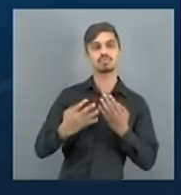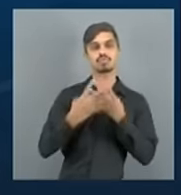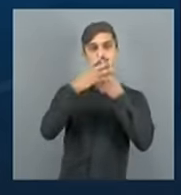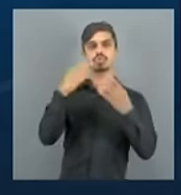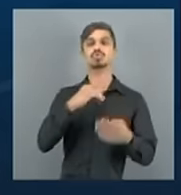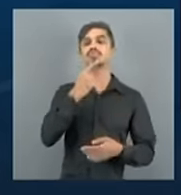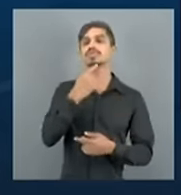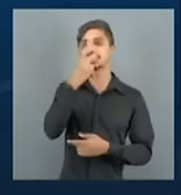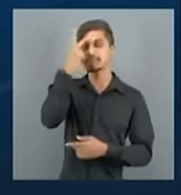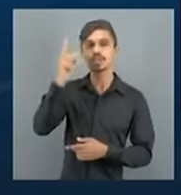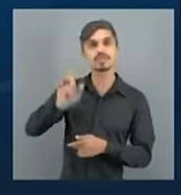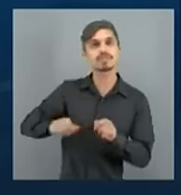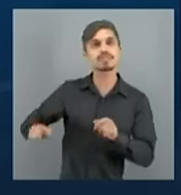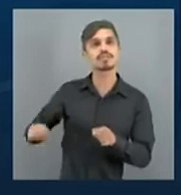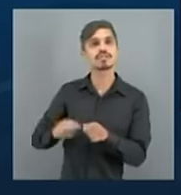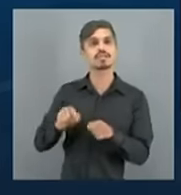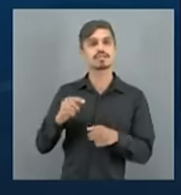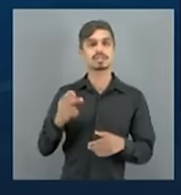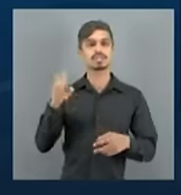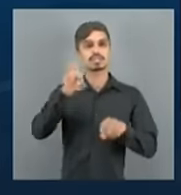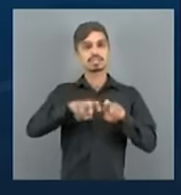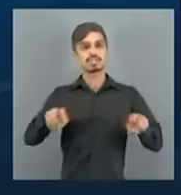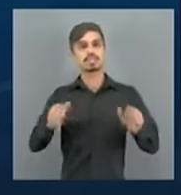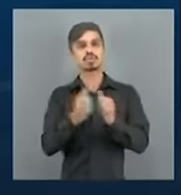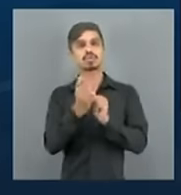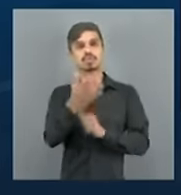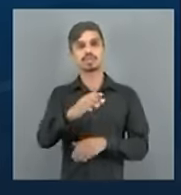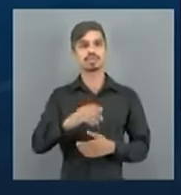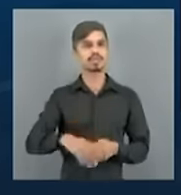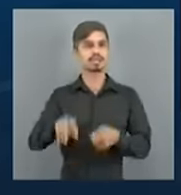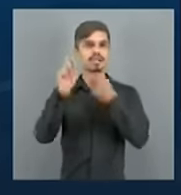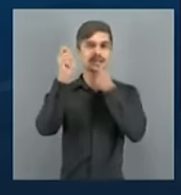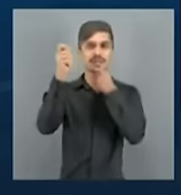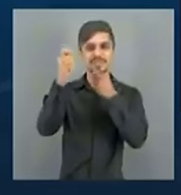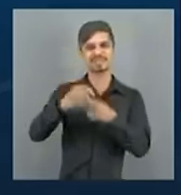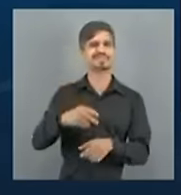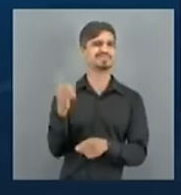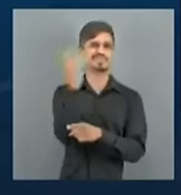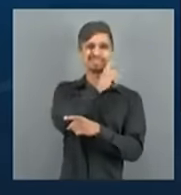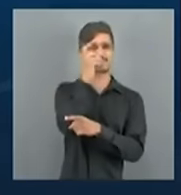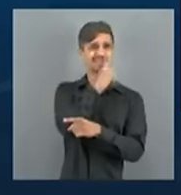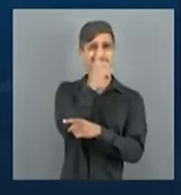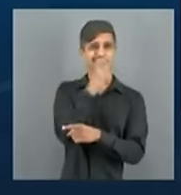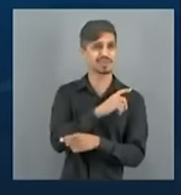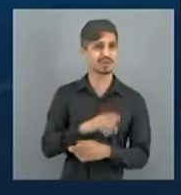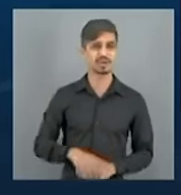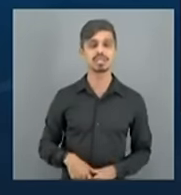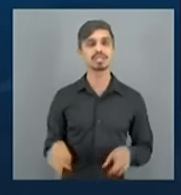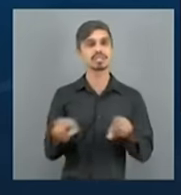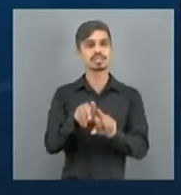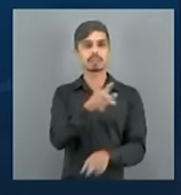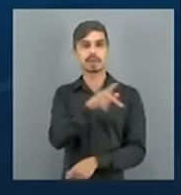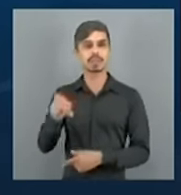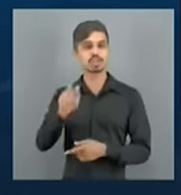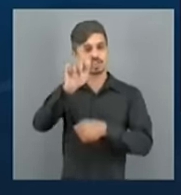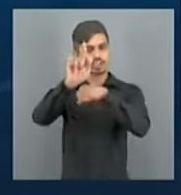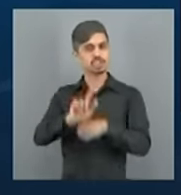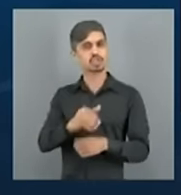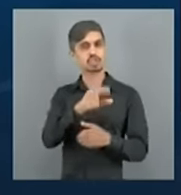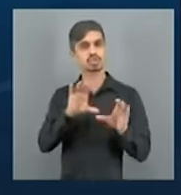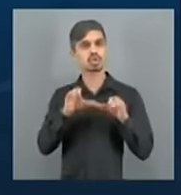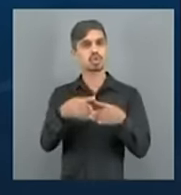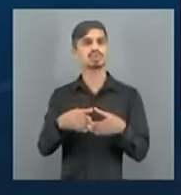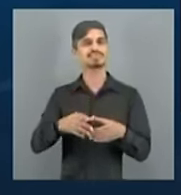isso. Portanto, que sentaram do seu lado aí arbitragens mentirosas e presidente e gestores de clube